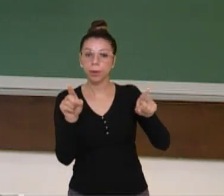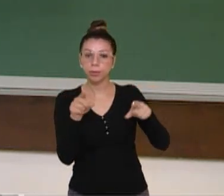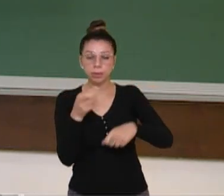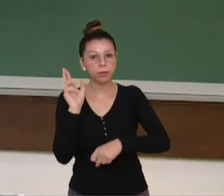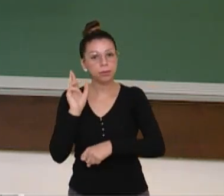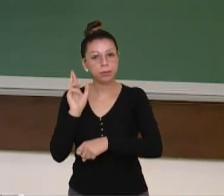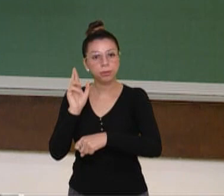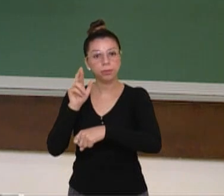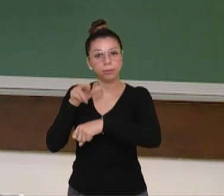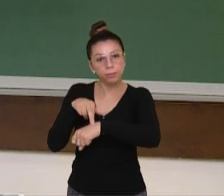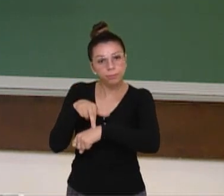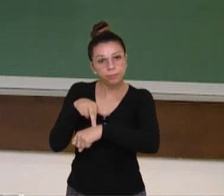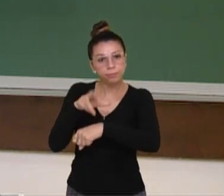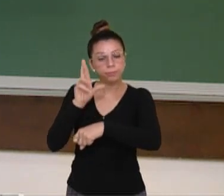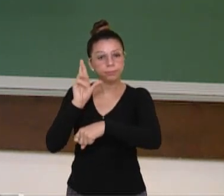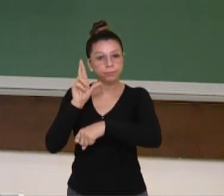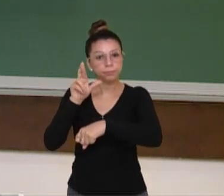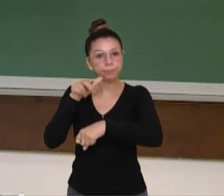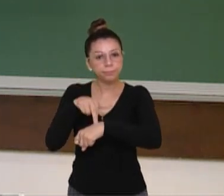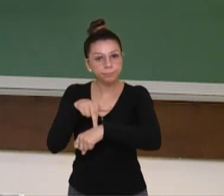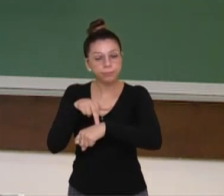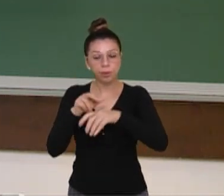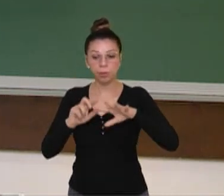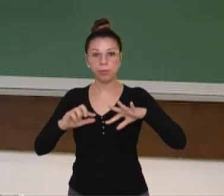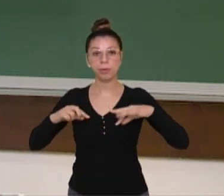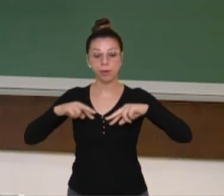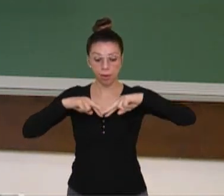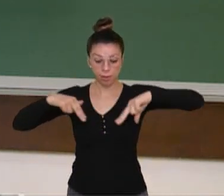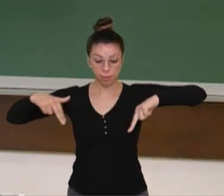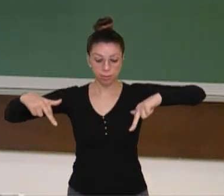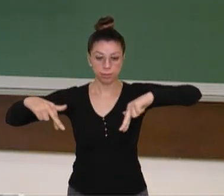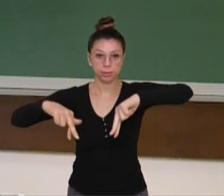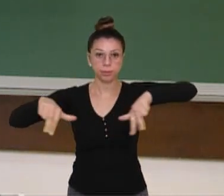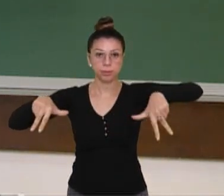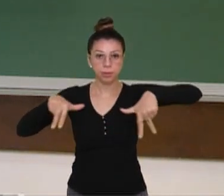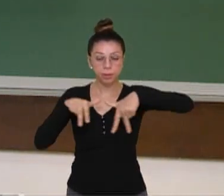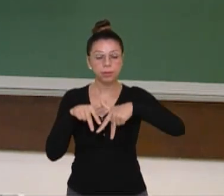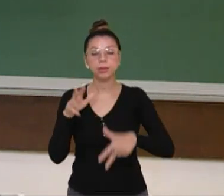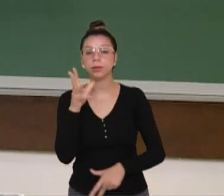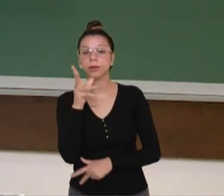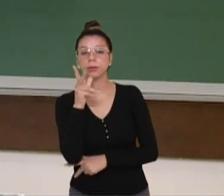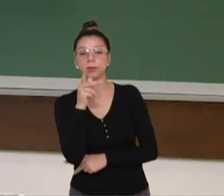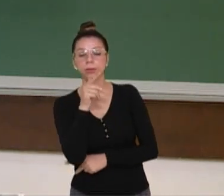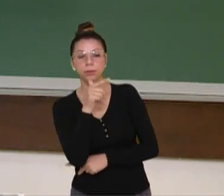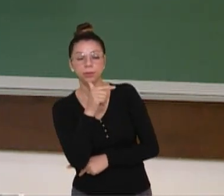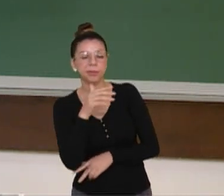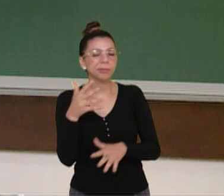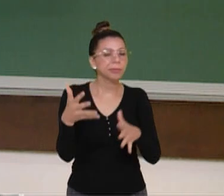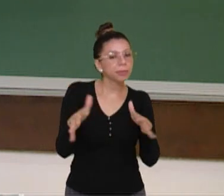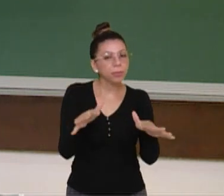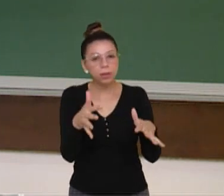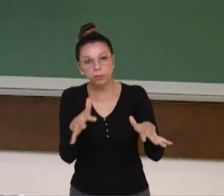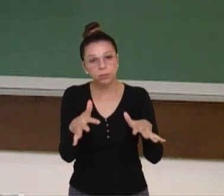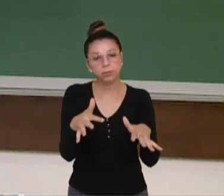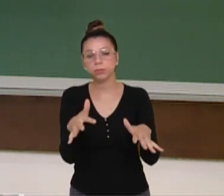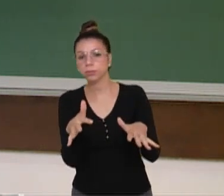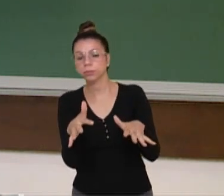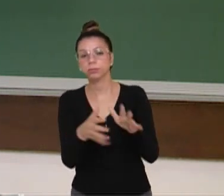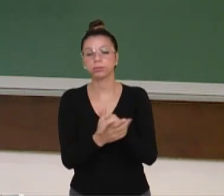no caso da ciranda ela vai ser lenta. Imaginem que vai ser aí mais ou menos